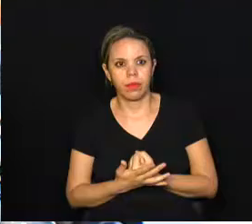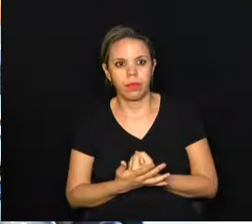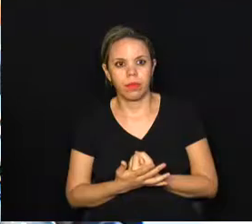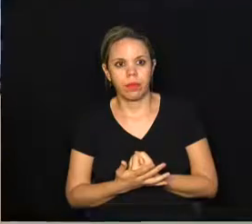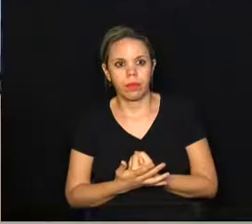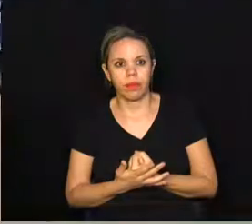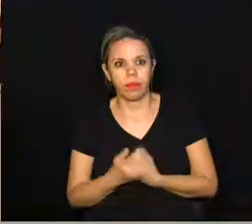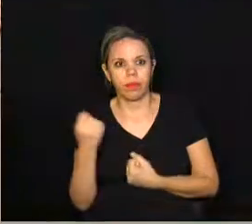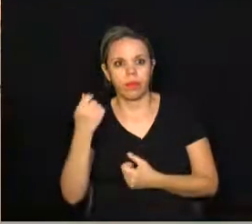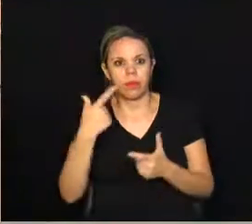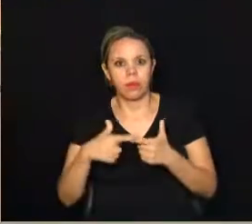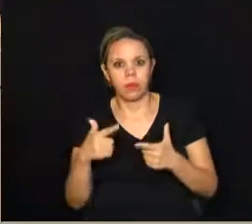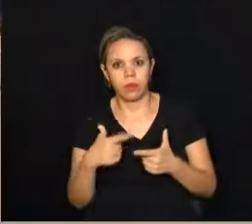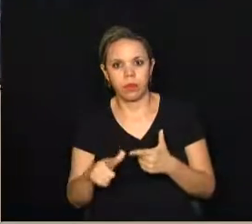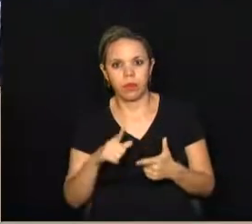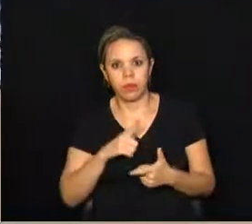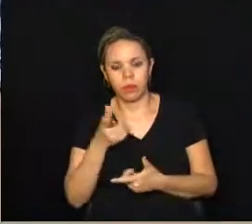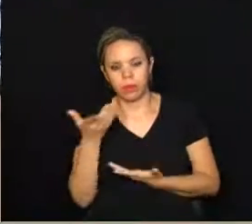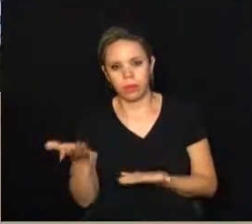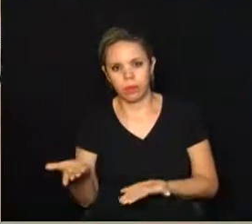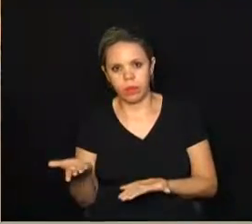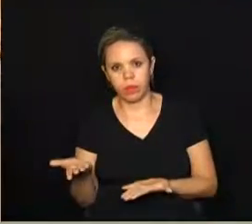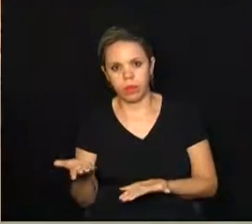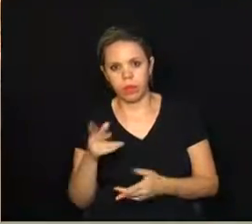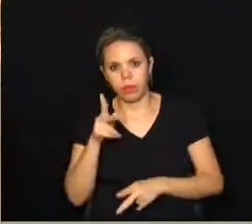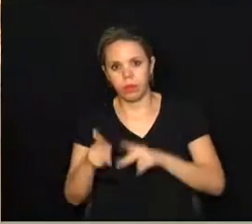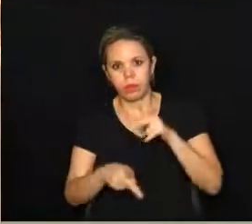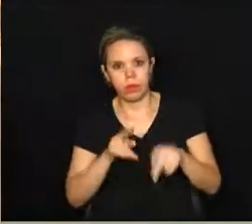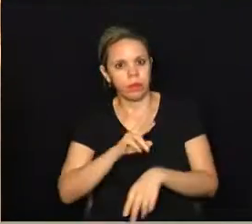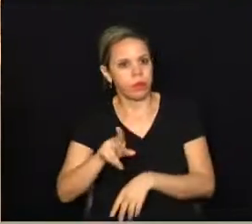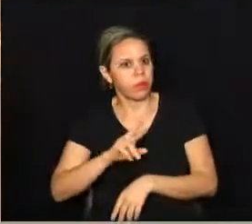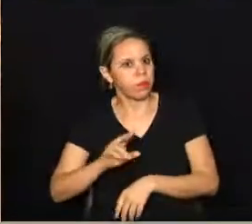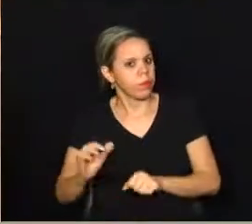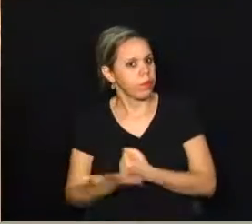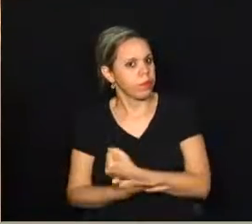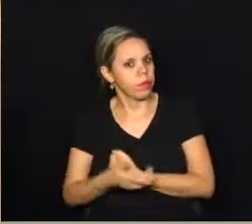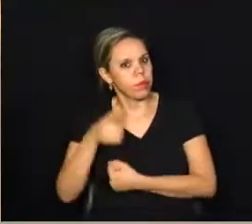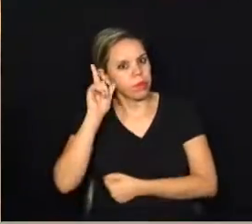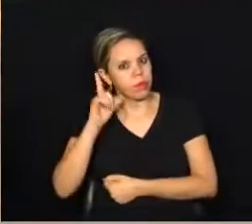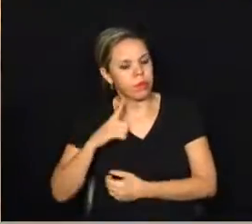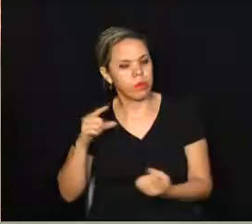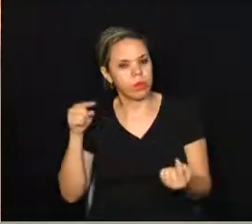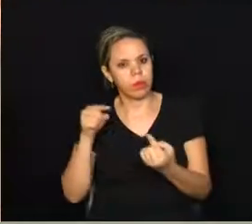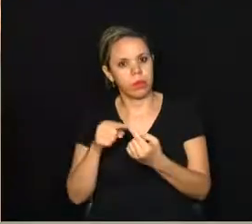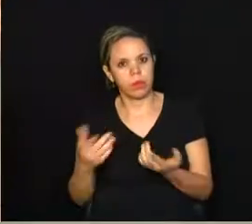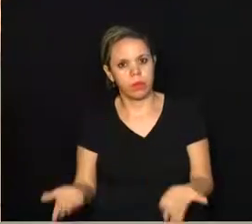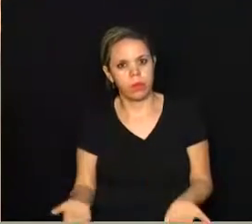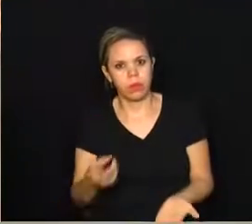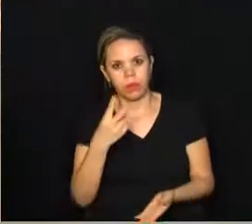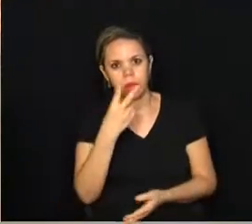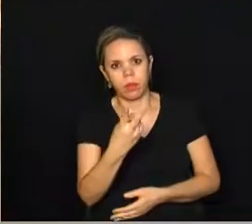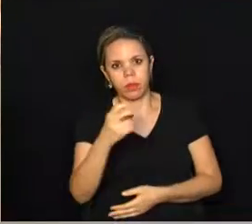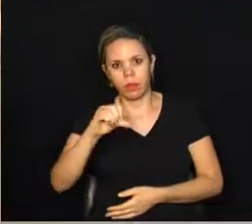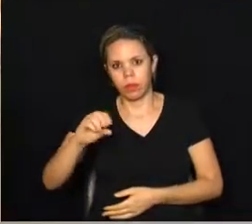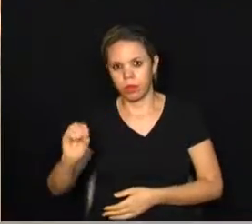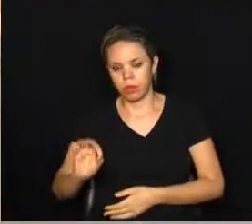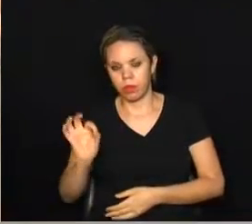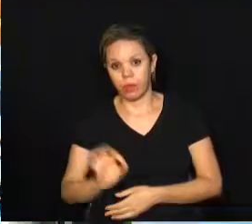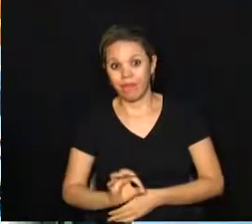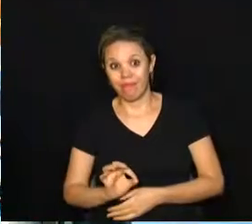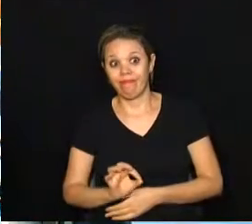o grave problema que nós estamos tendo também são pacientes não Covid. Ontem nós atingimos